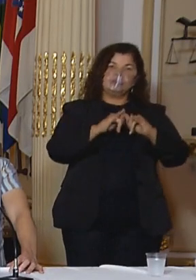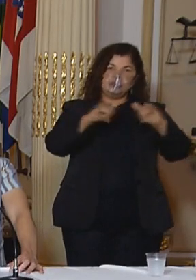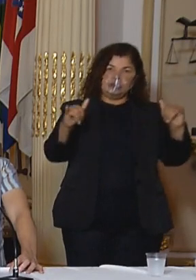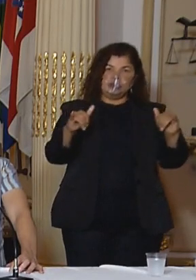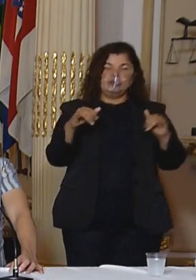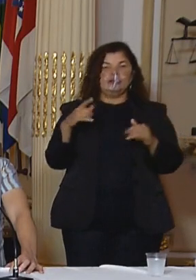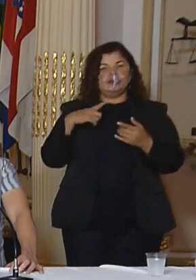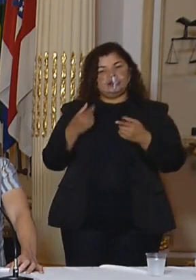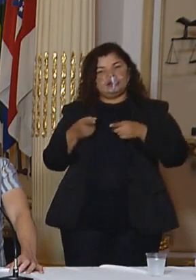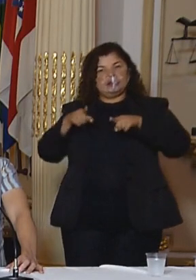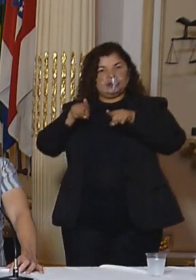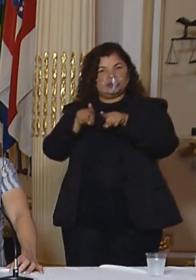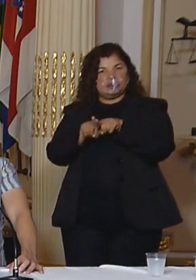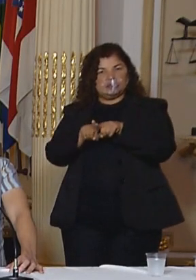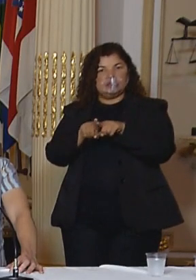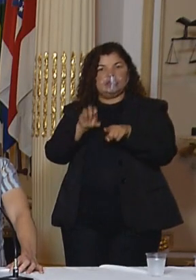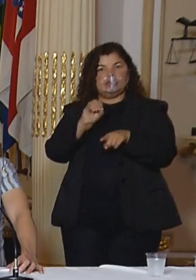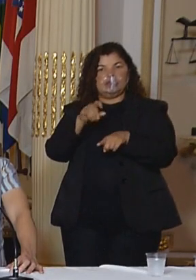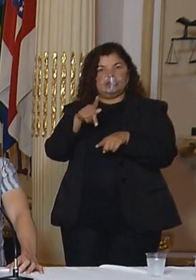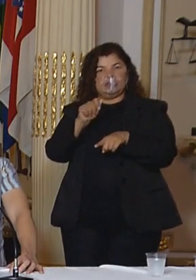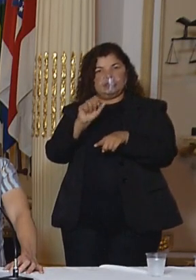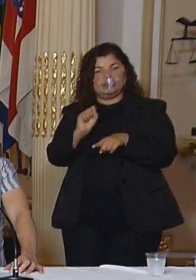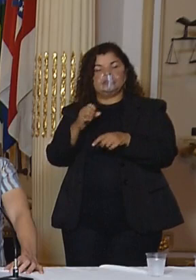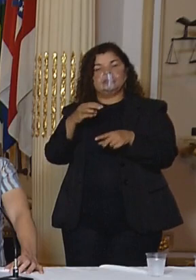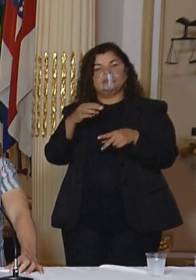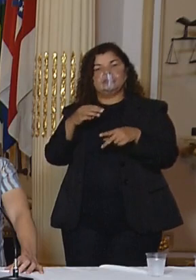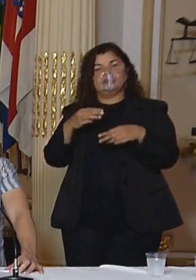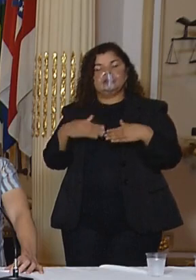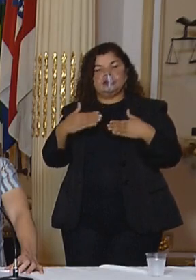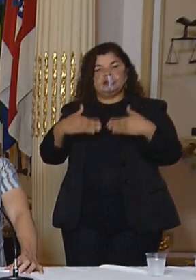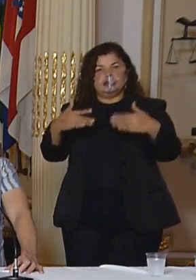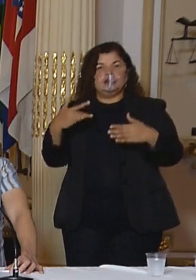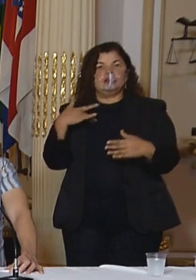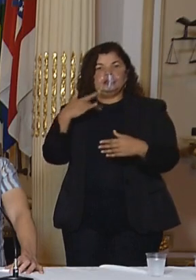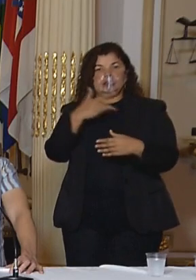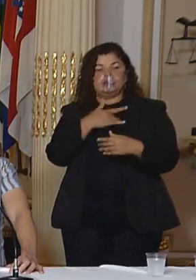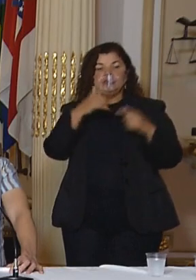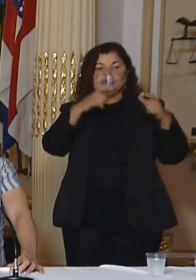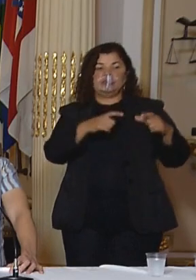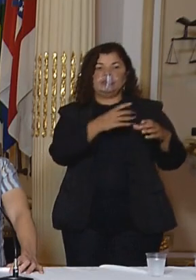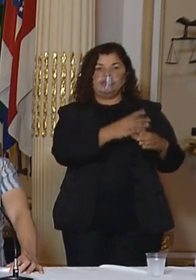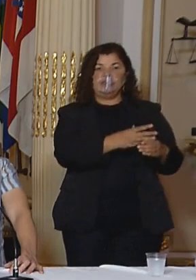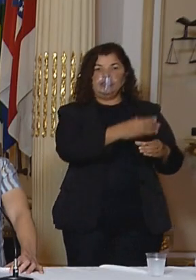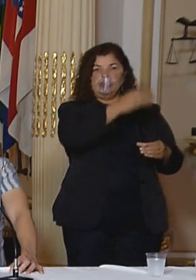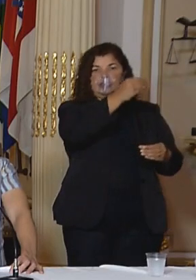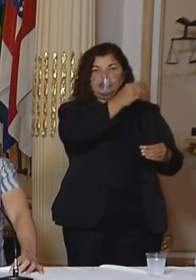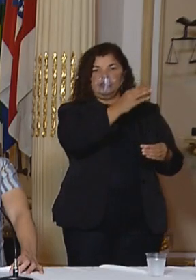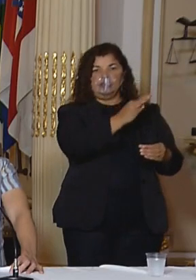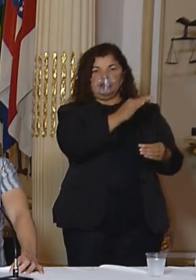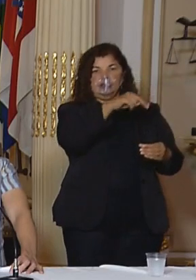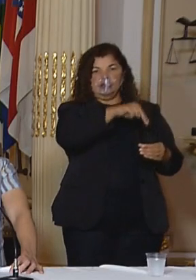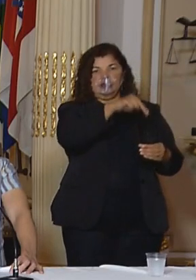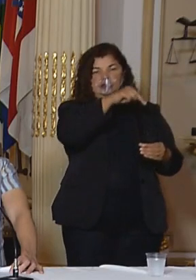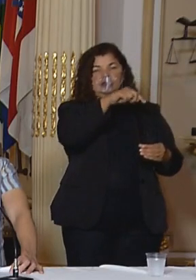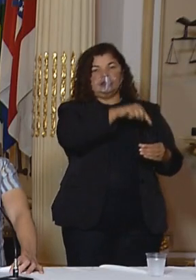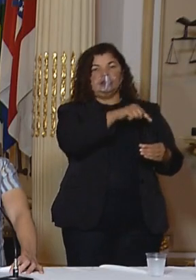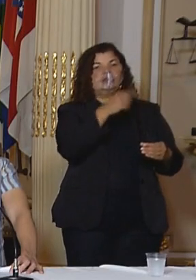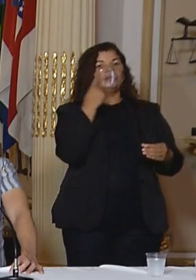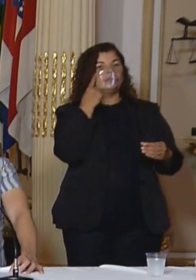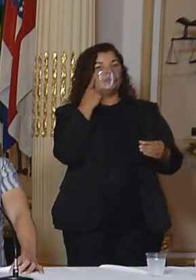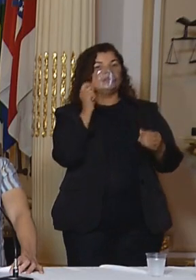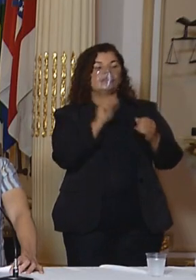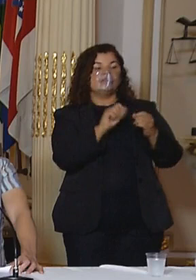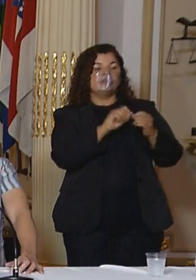numa parceria com a OPAS, com o Ministério da Saúde, em Fernando de Noronha, e a gente quer reproduzir também esse modelo